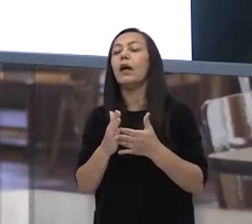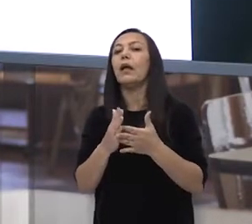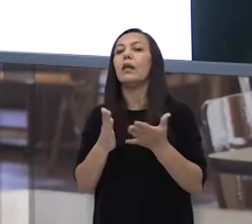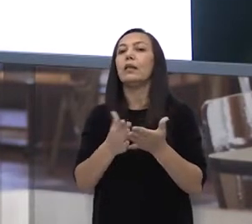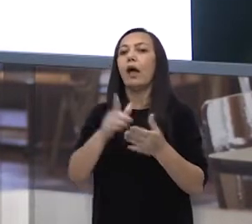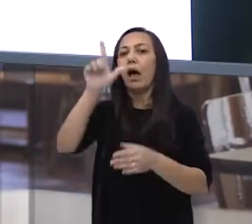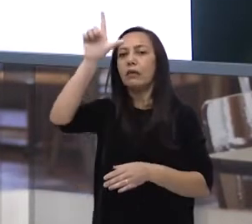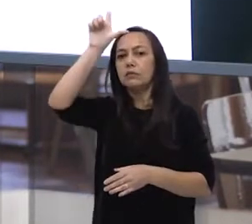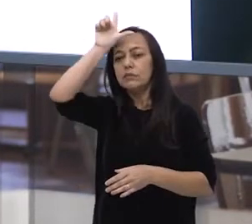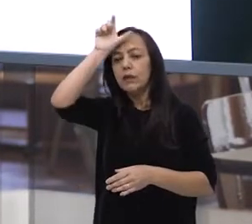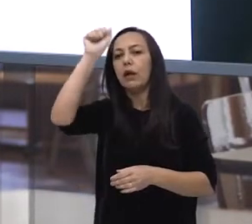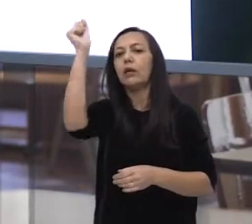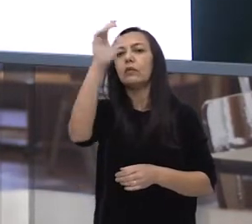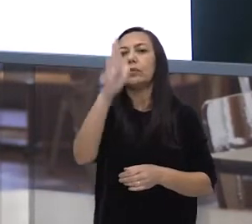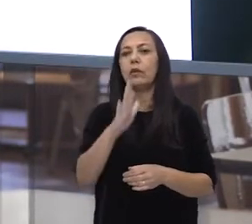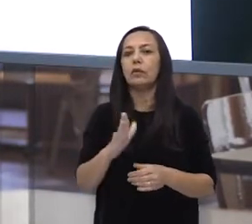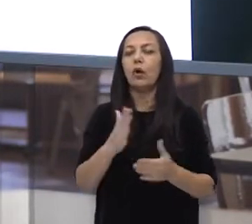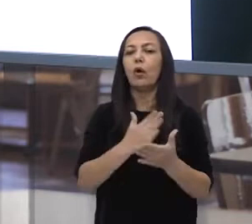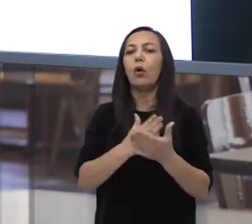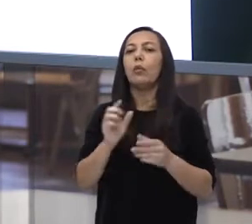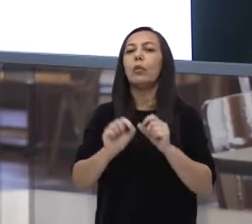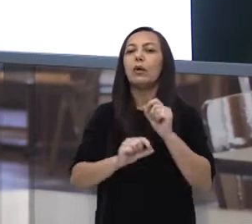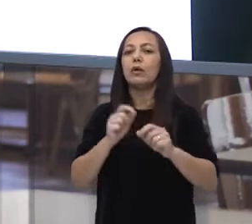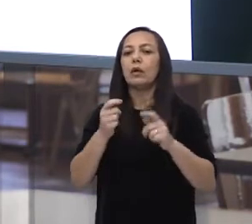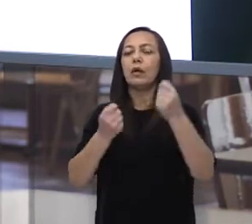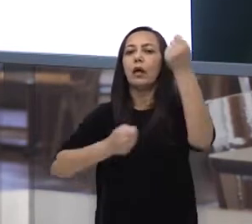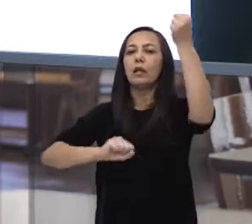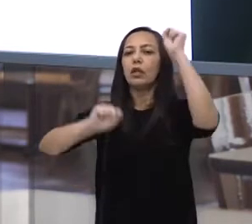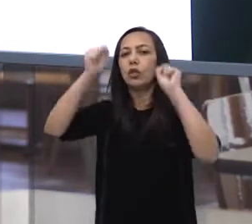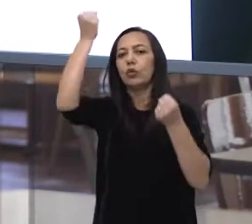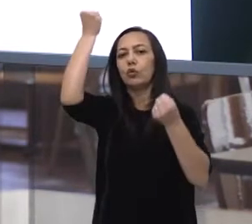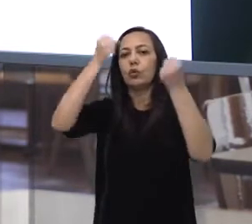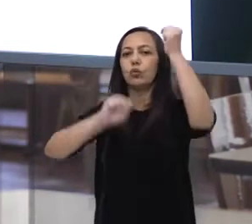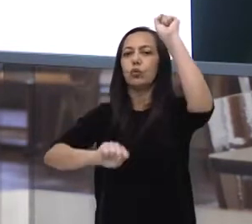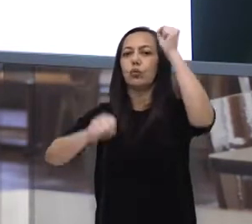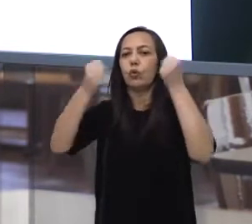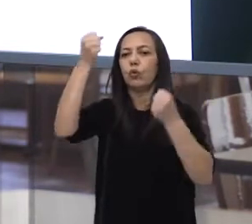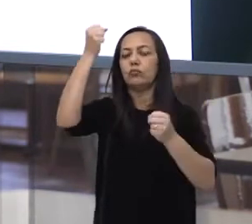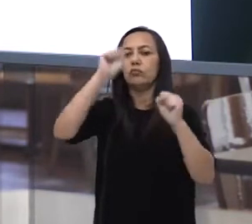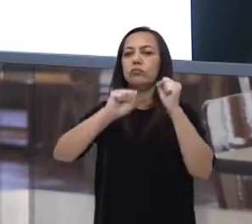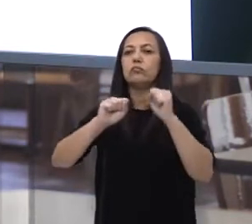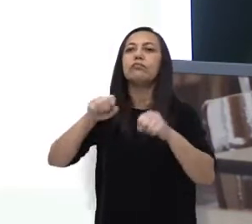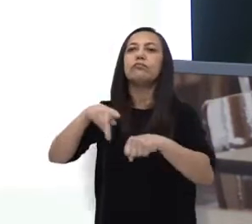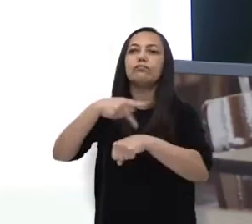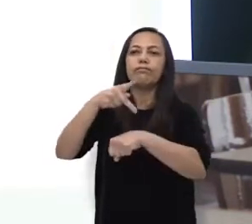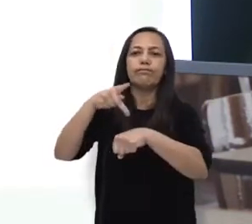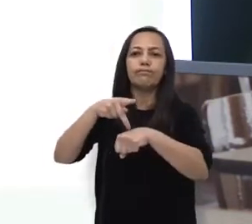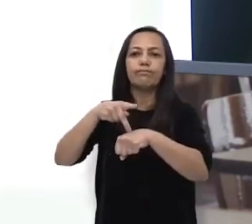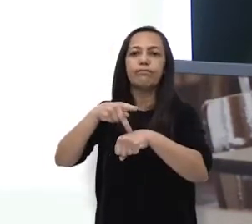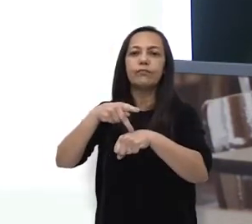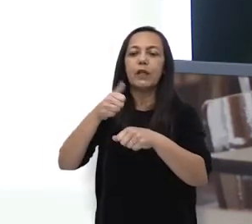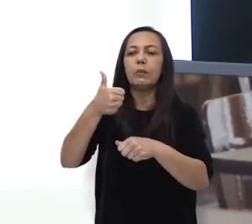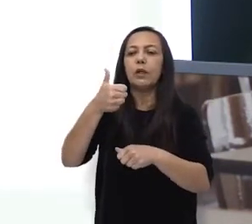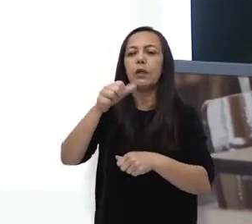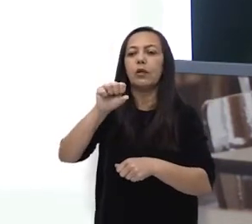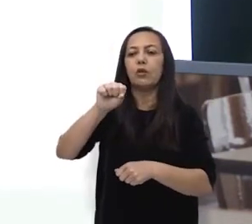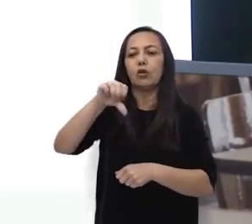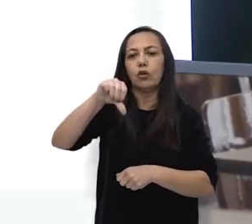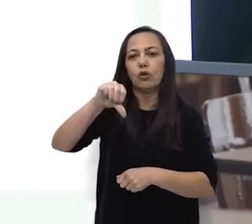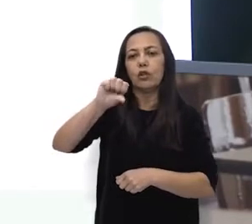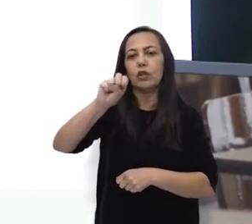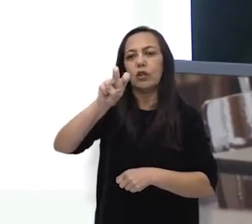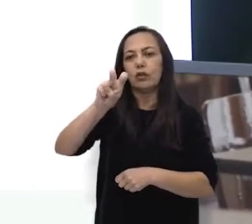indústria internacional, na indústria, na construção civil. Então nós temos aí, ó,